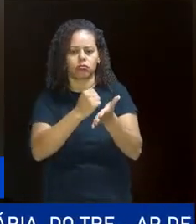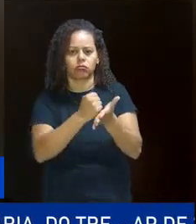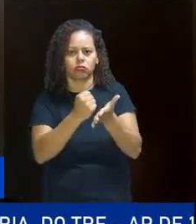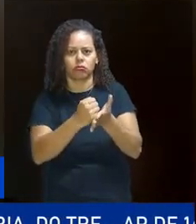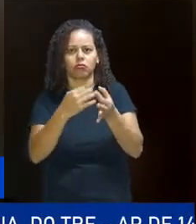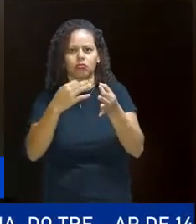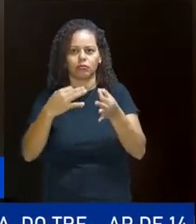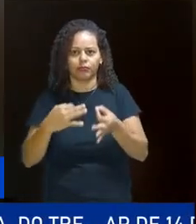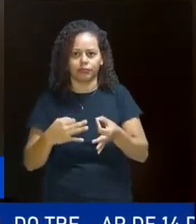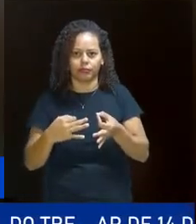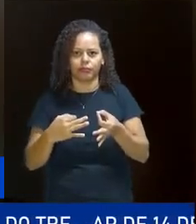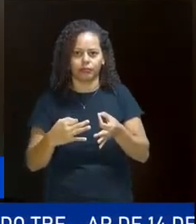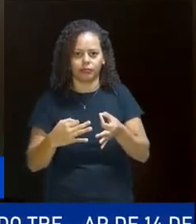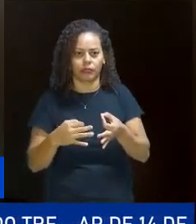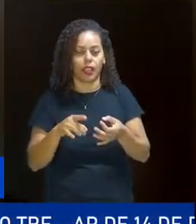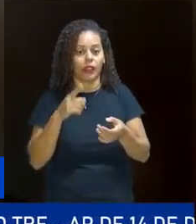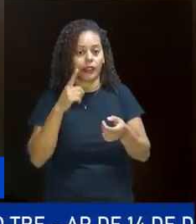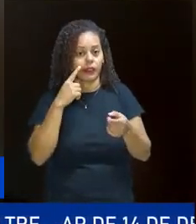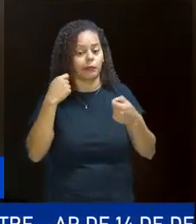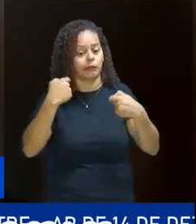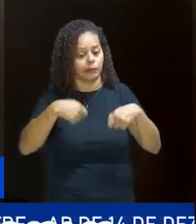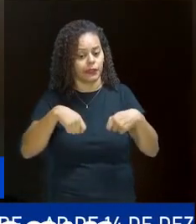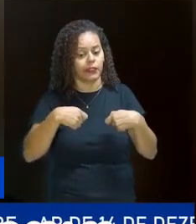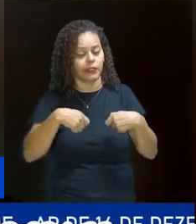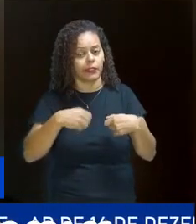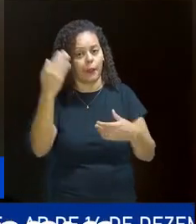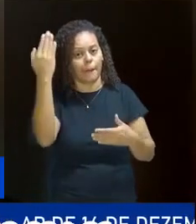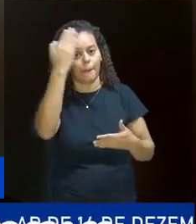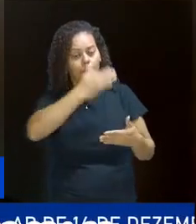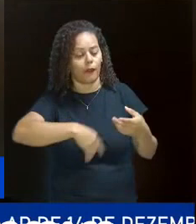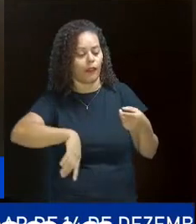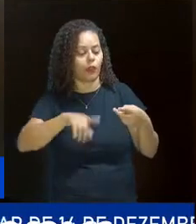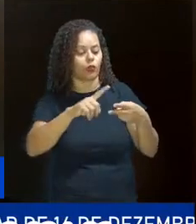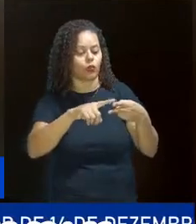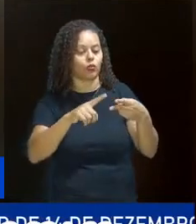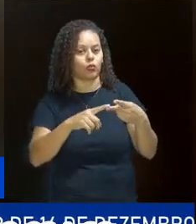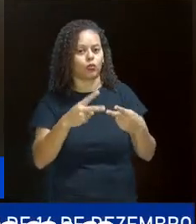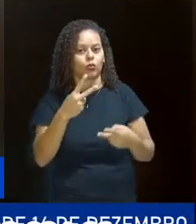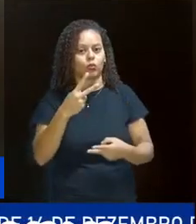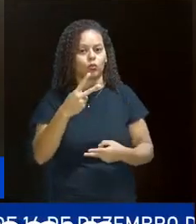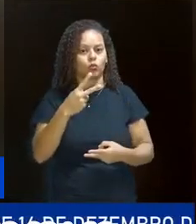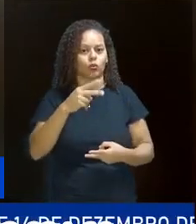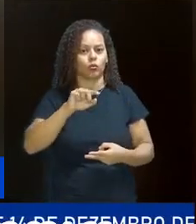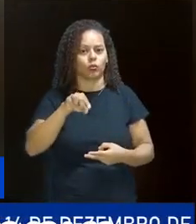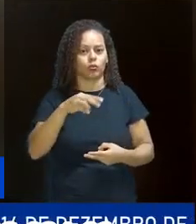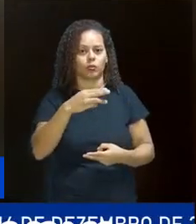seguintes falhas: não comprovação de duas despesas nos valores de